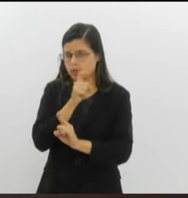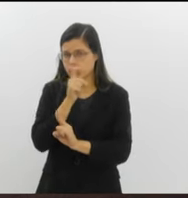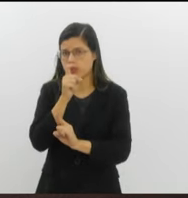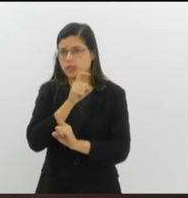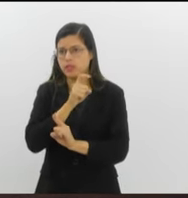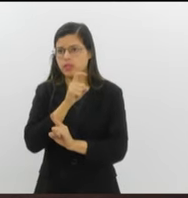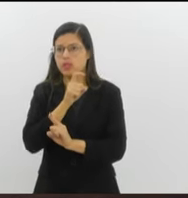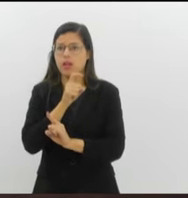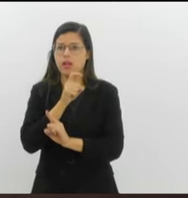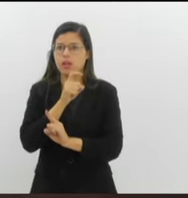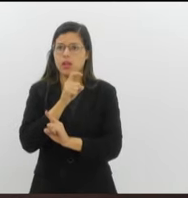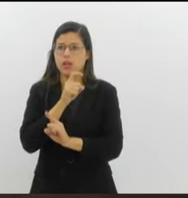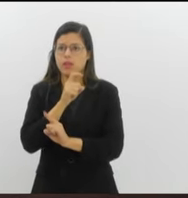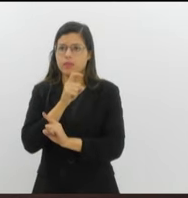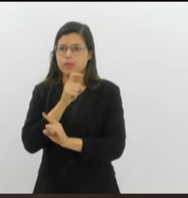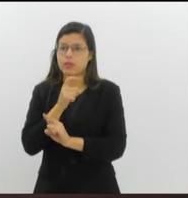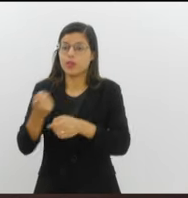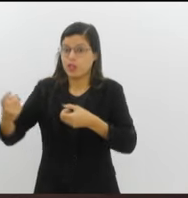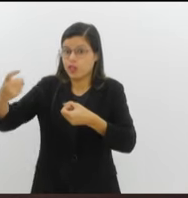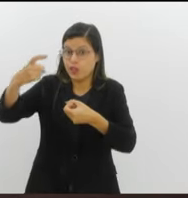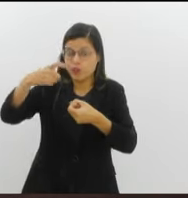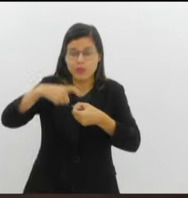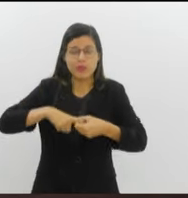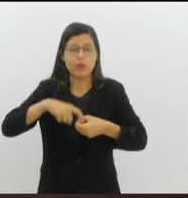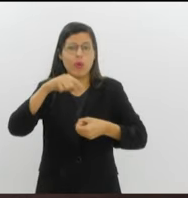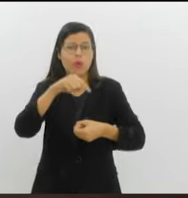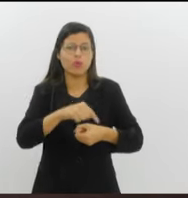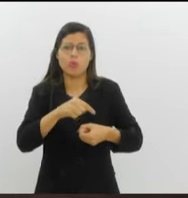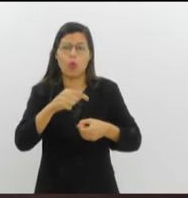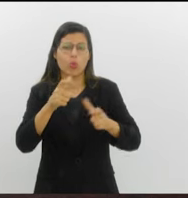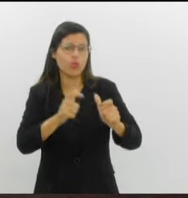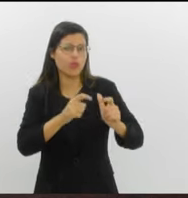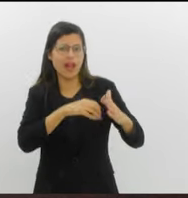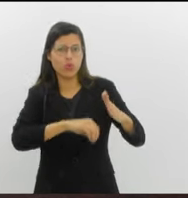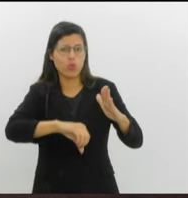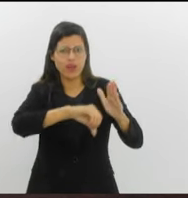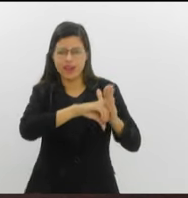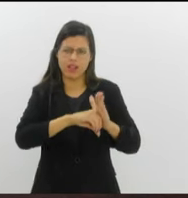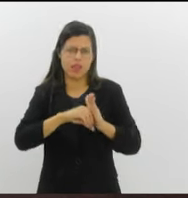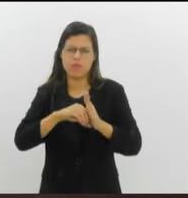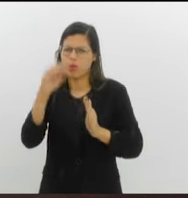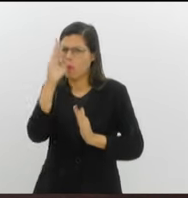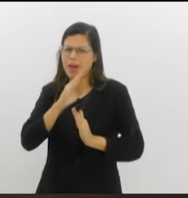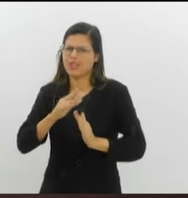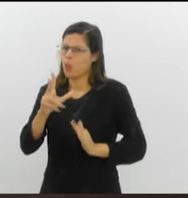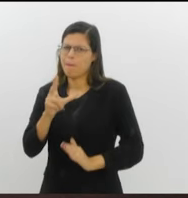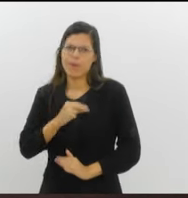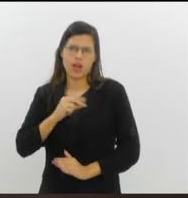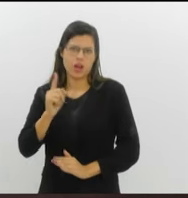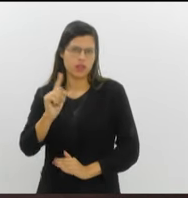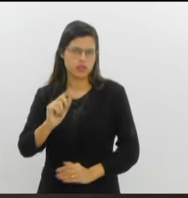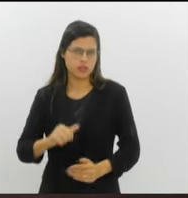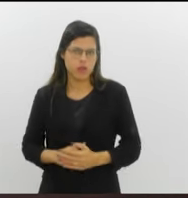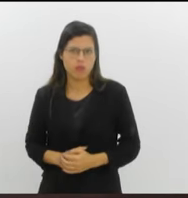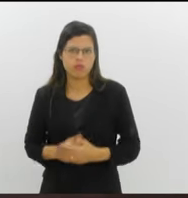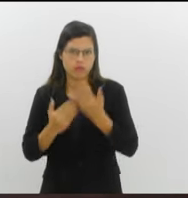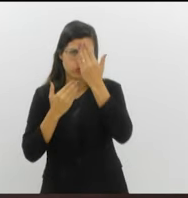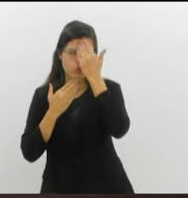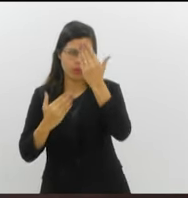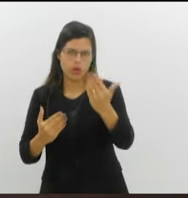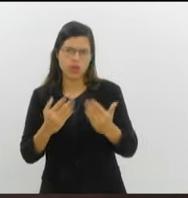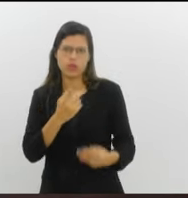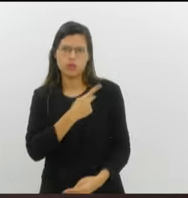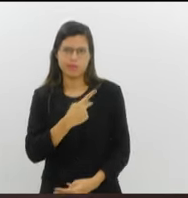que voltou à cadeira e à cena do crime. O Brasil não merece mais isso. Muito obrigado, senhor